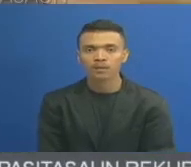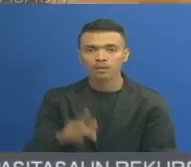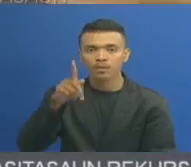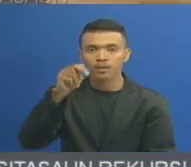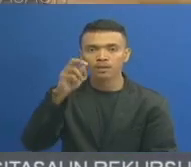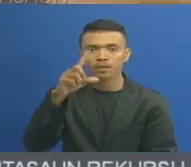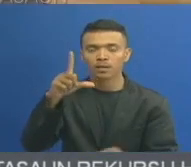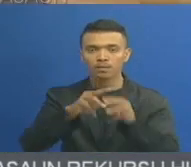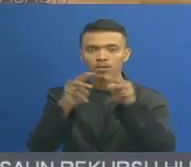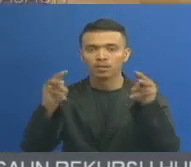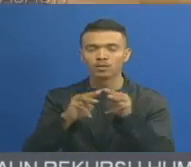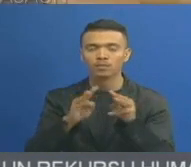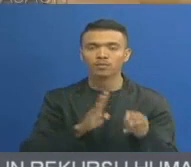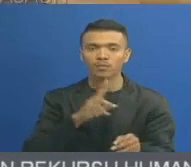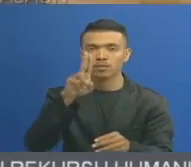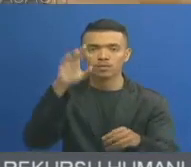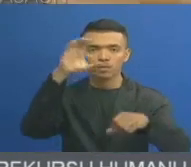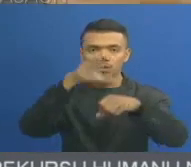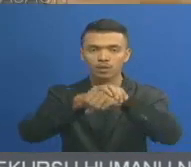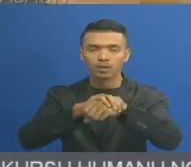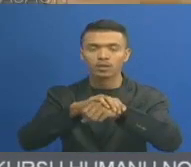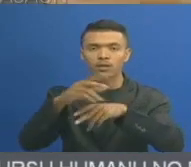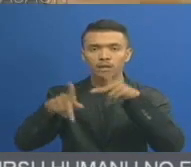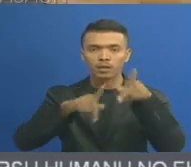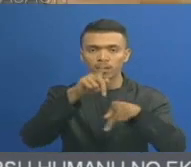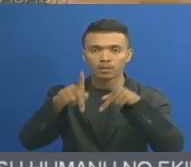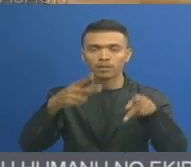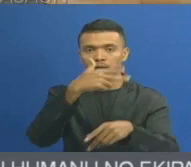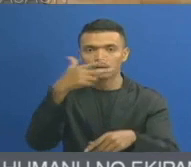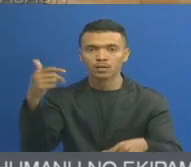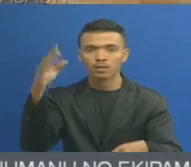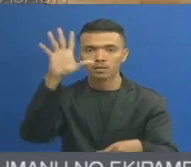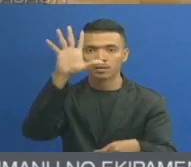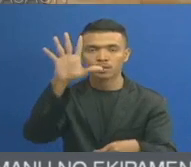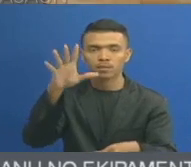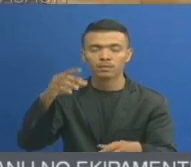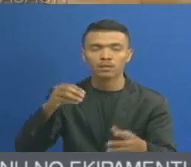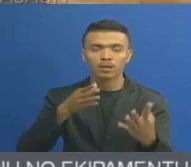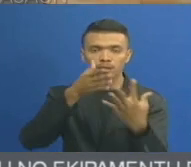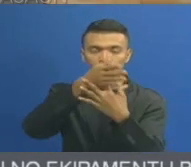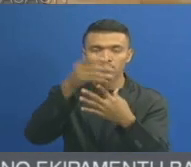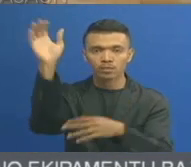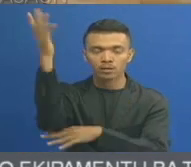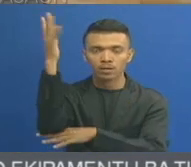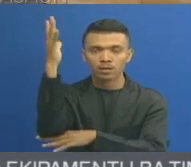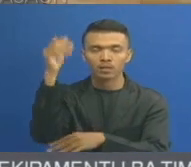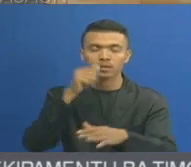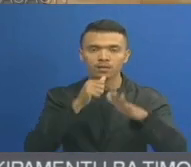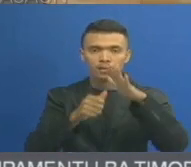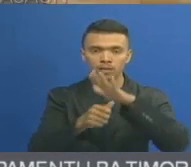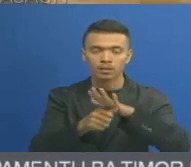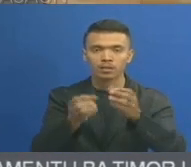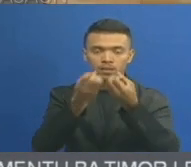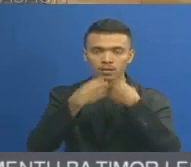PNTL município Baucau Kaptura Sidadaun Indonezia nang lima tambah-tama ai kubiku ruanulu ho ilegal